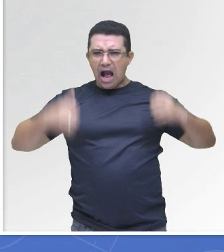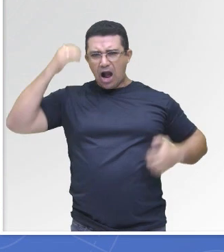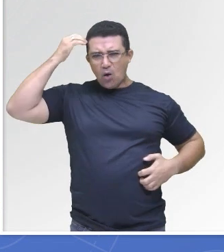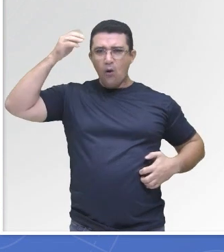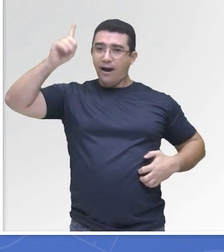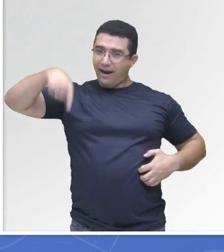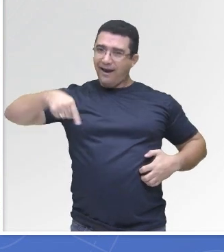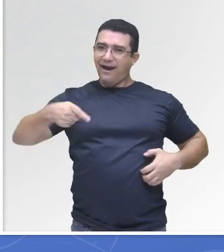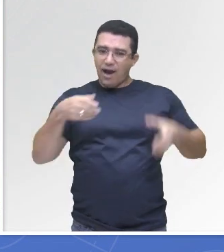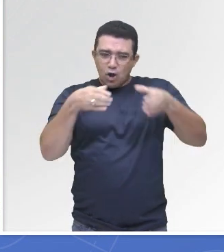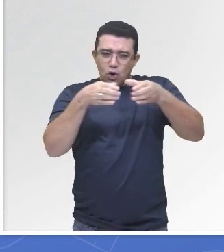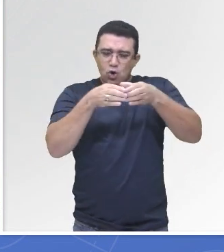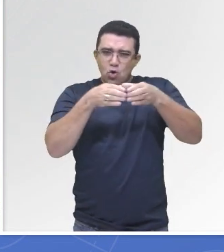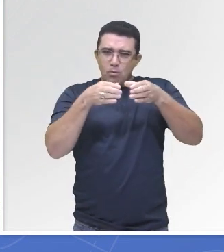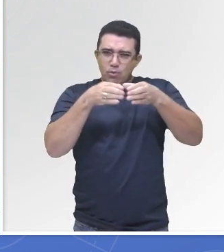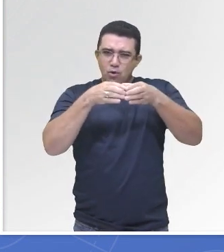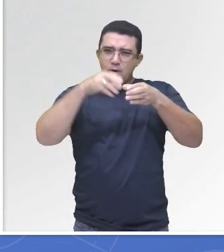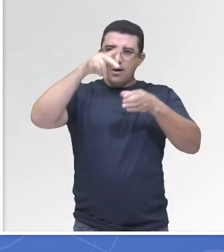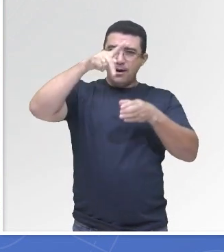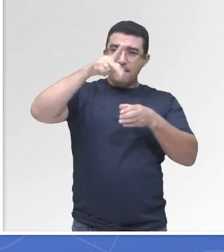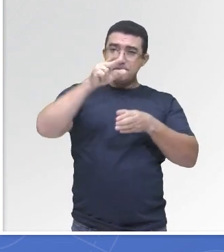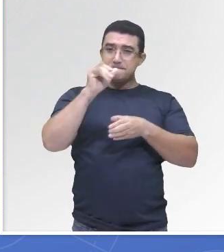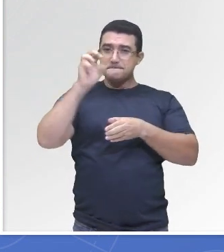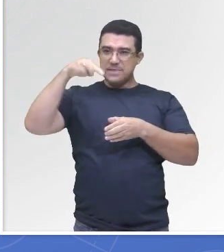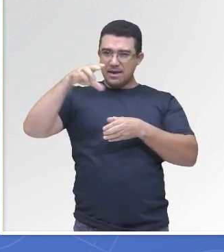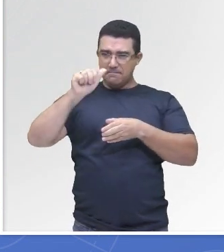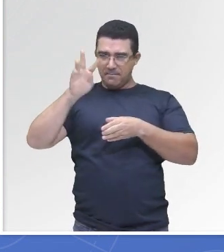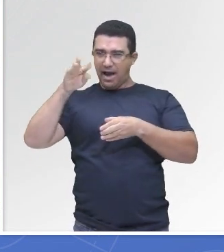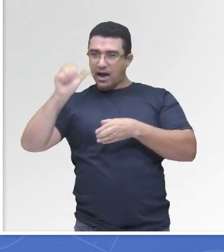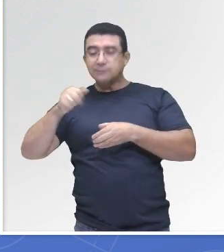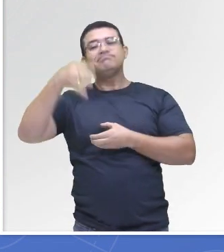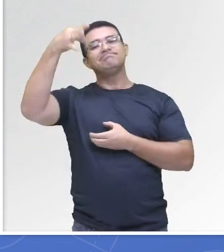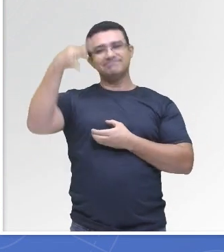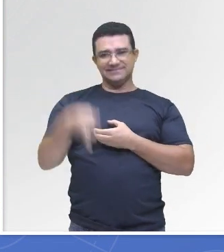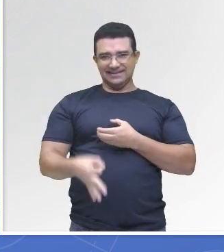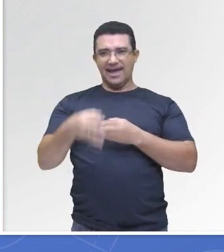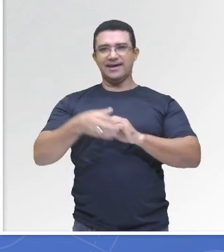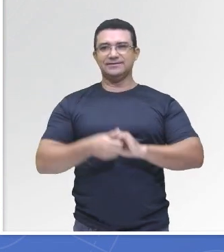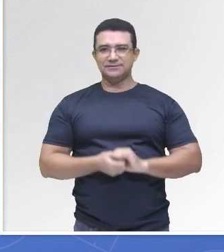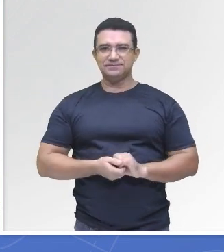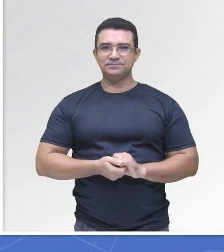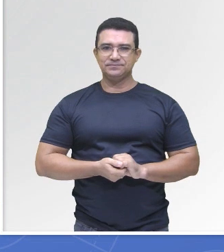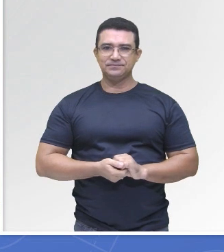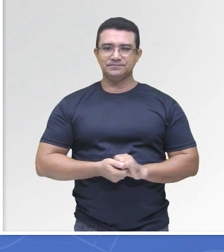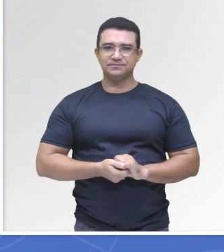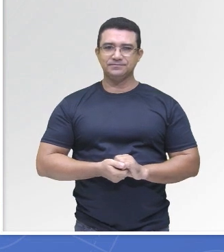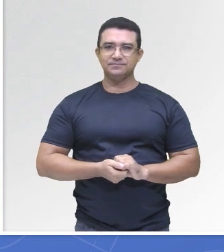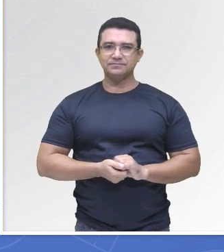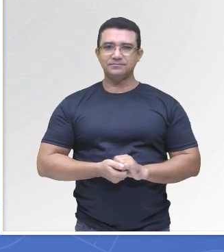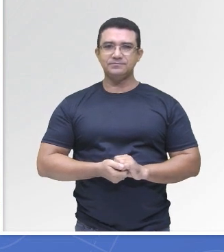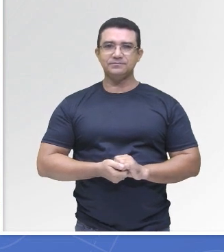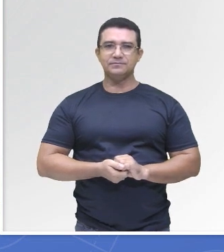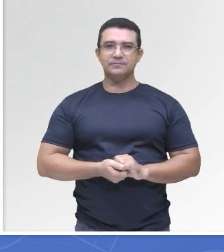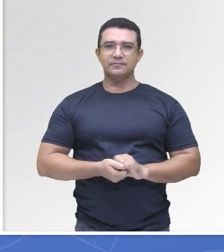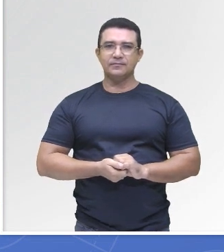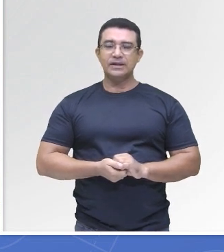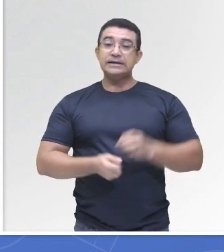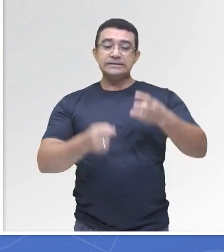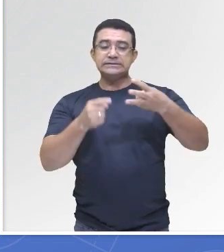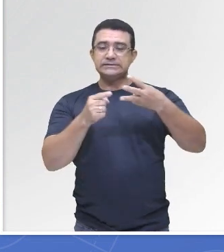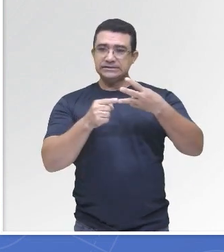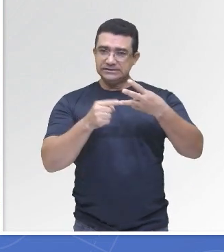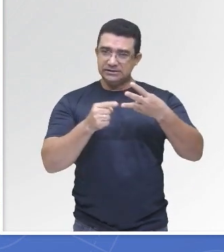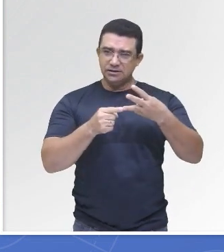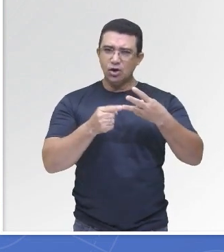Certinho, confere com o teu professor de ciências. Vamos fazer aí esse diálogo entre os componentes curriculares, tá?